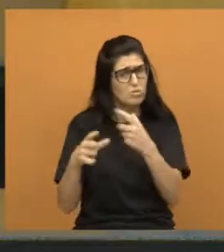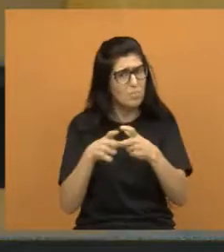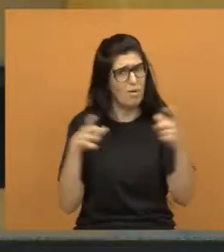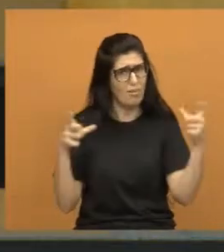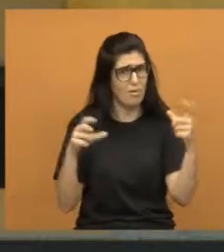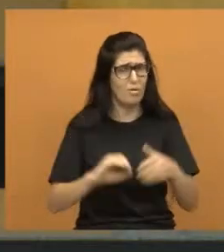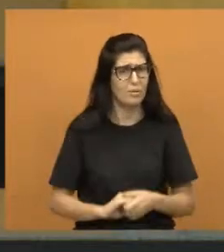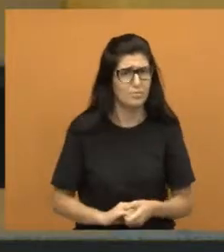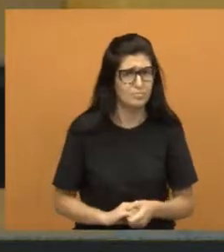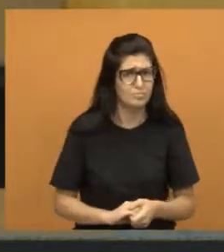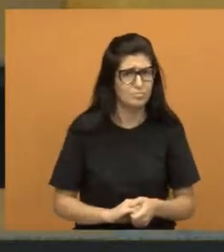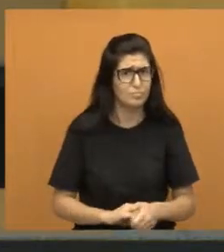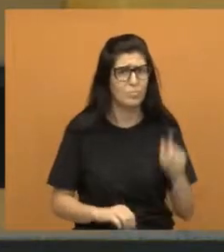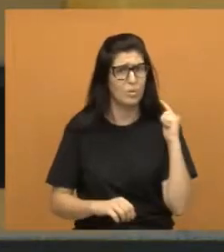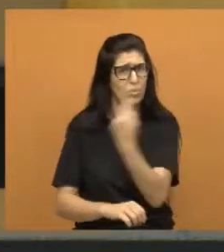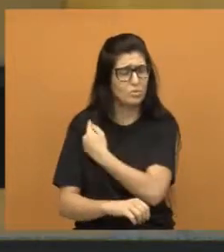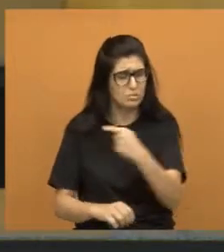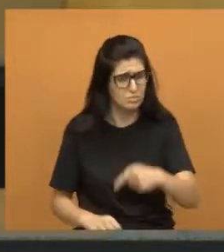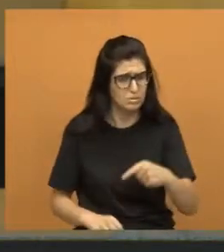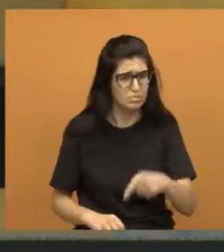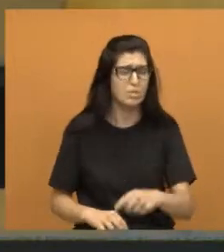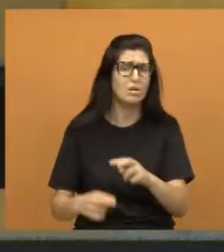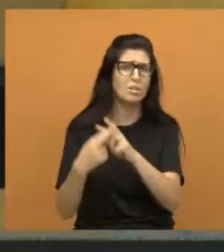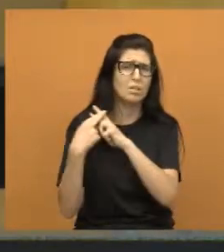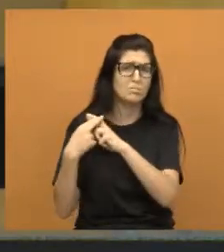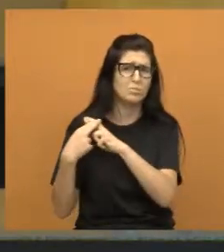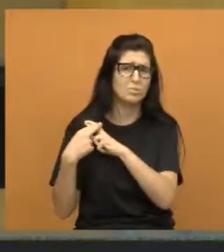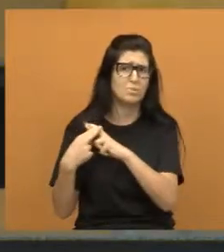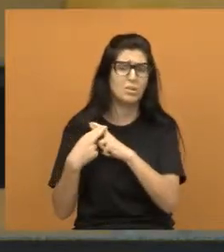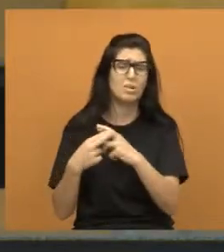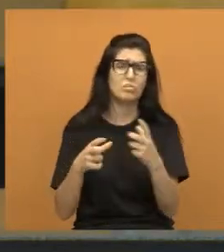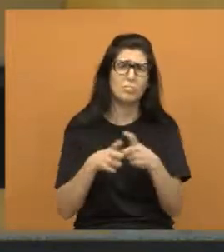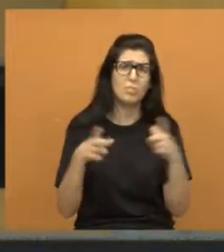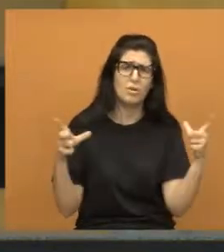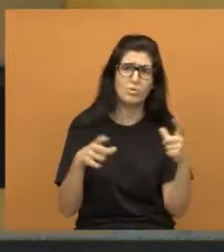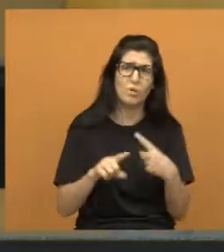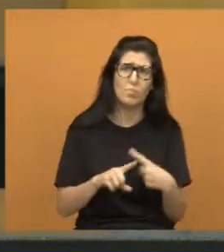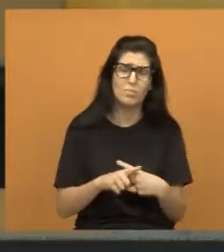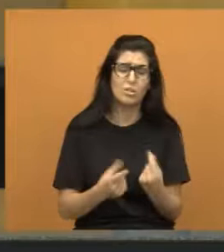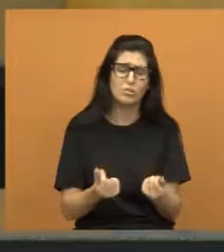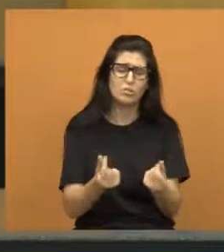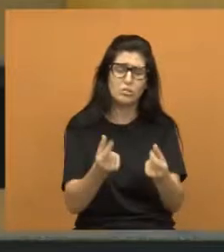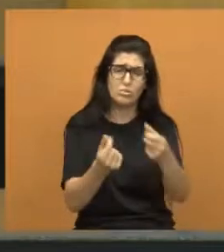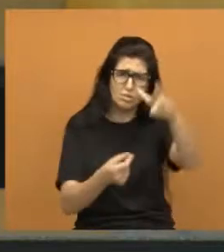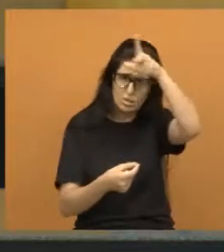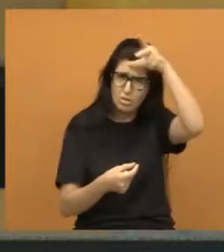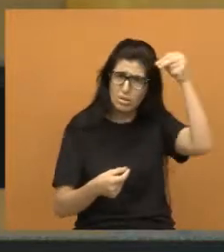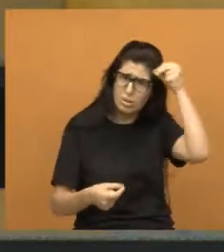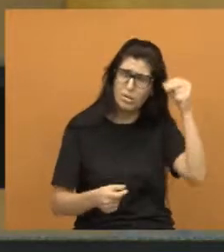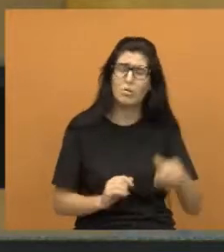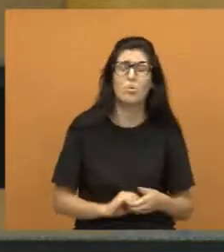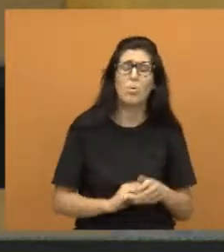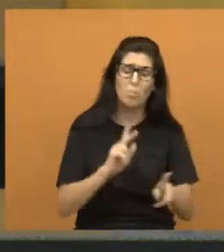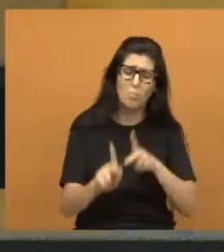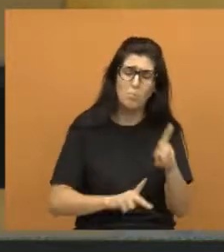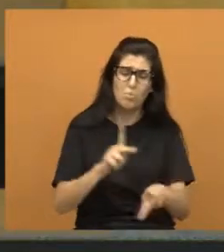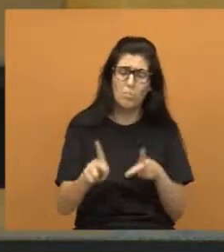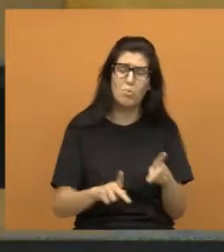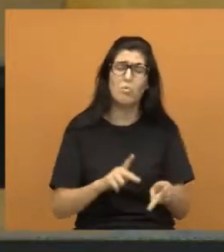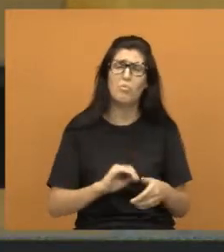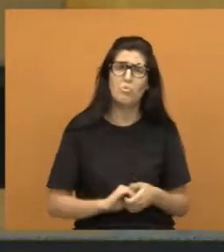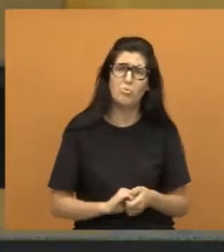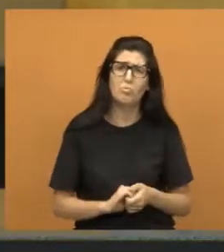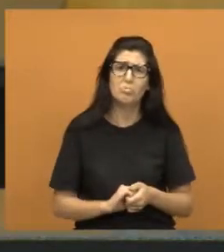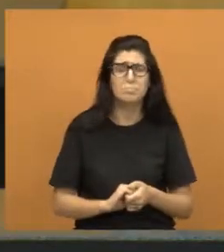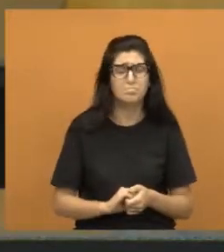somos representados se a gente não cuidar do que é patrimônio, porque é dinheiro público, é do cidadão. Então, nós temos que respeitar.